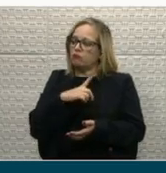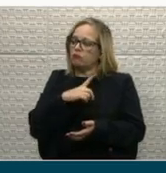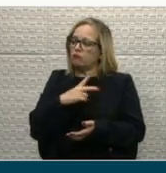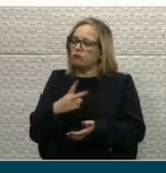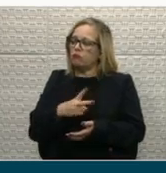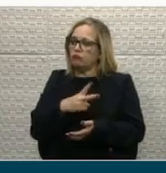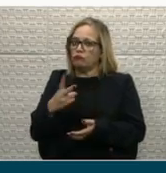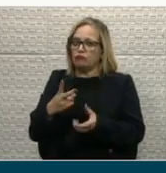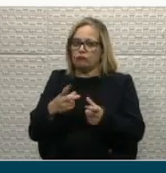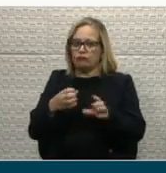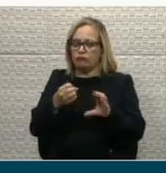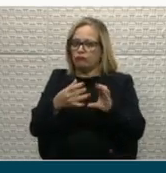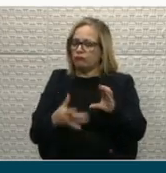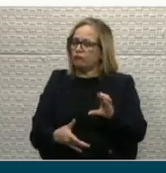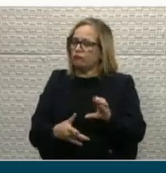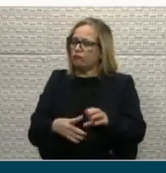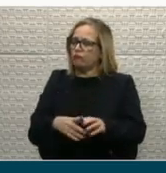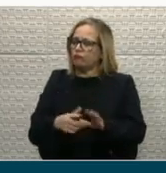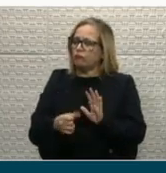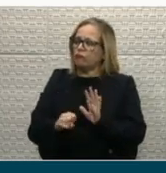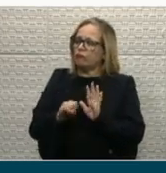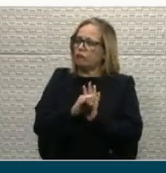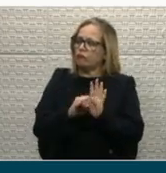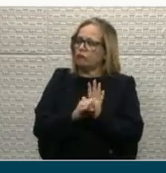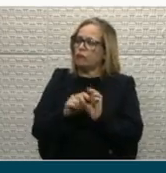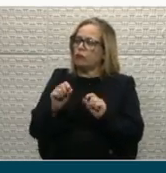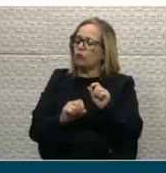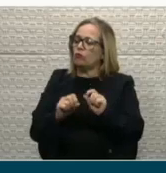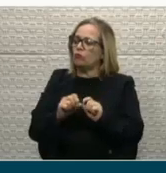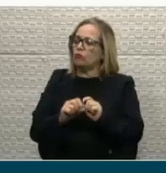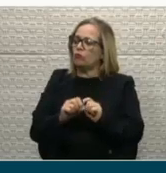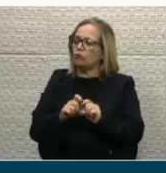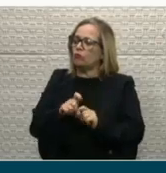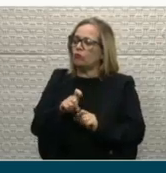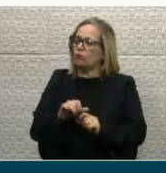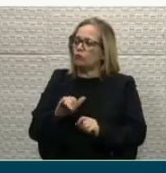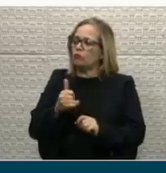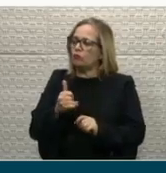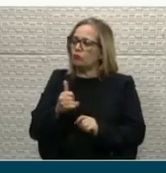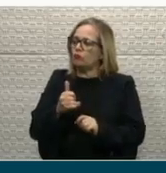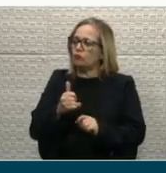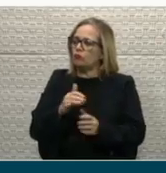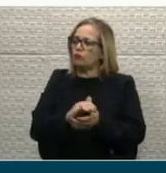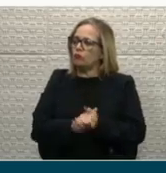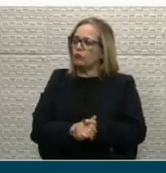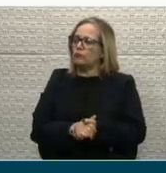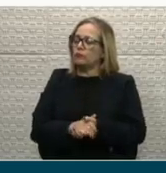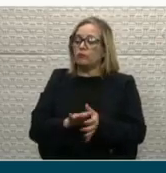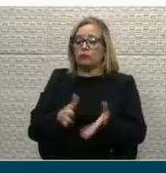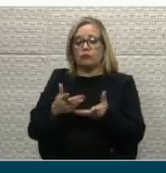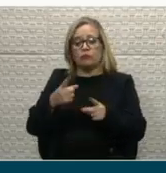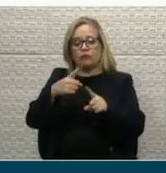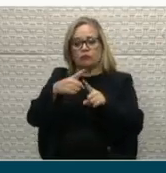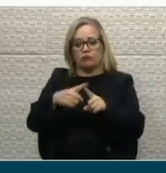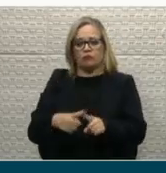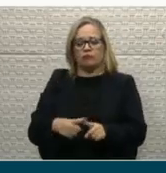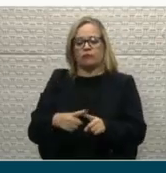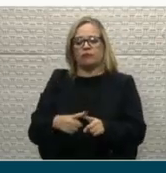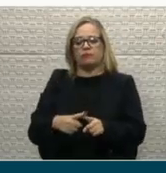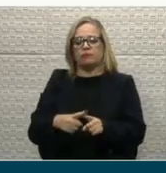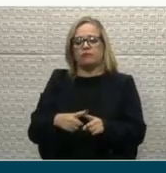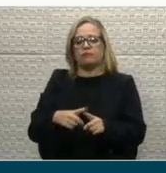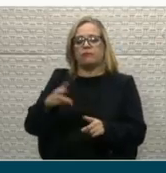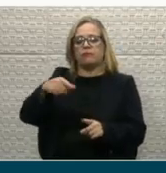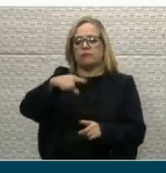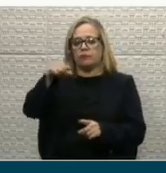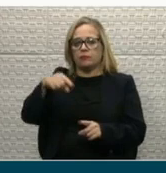duas componentes. Eu vou indicar essas componentes por XY. Quando eu multiplico a